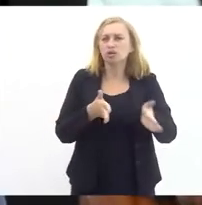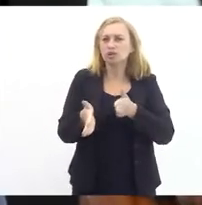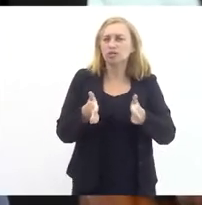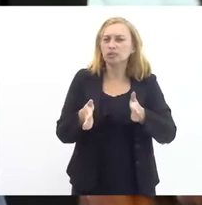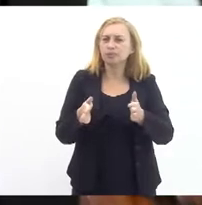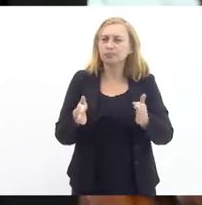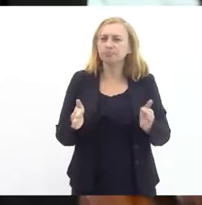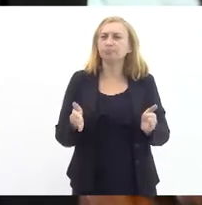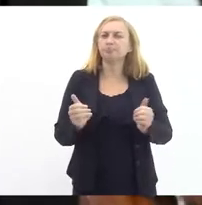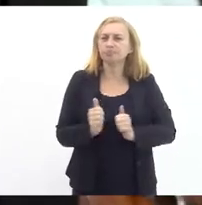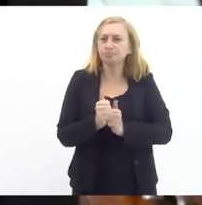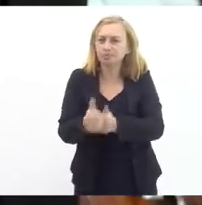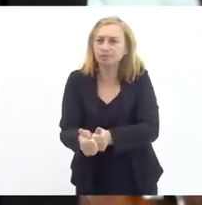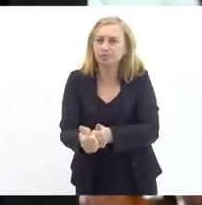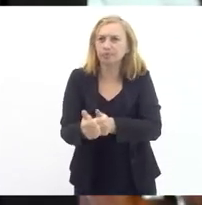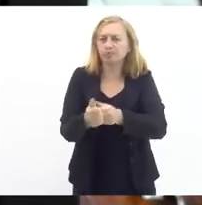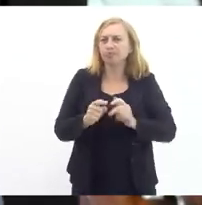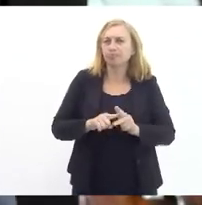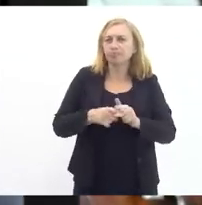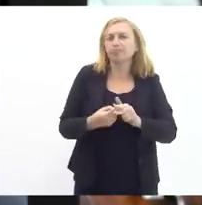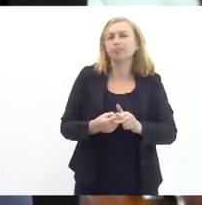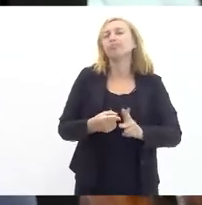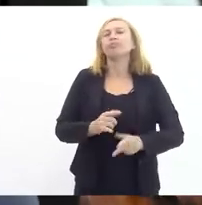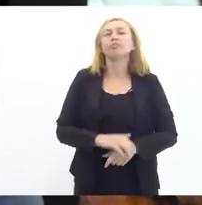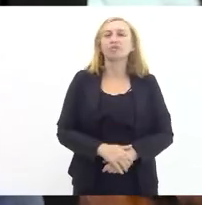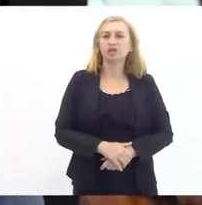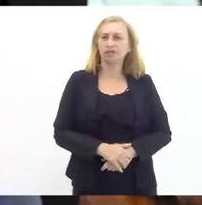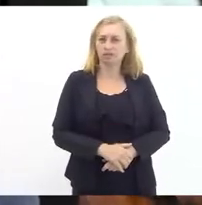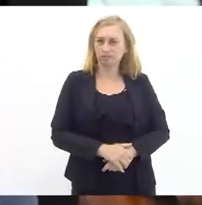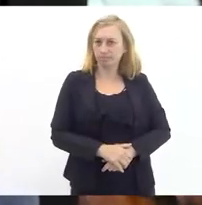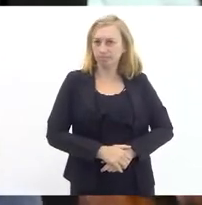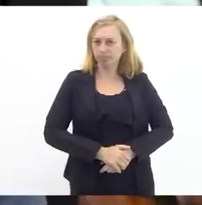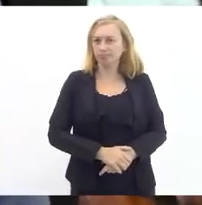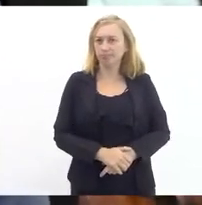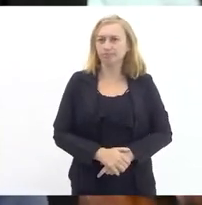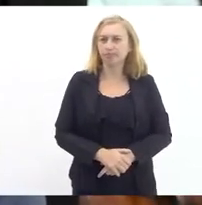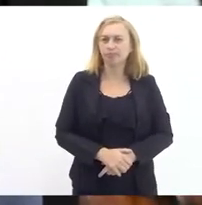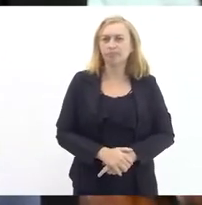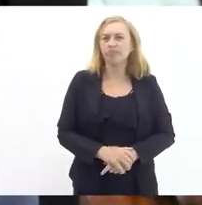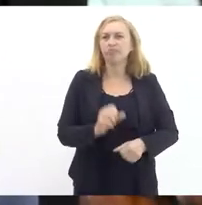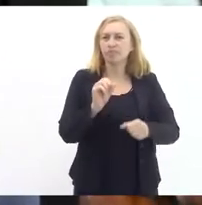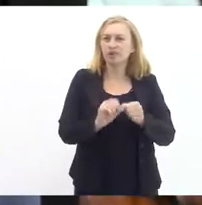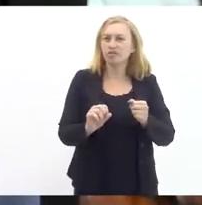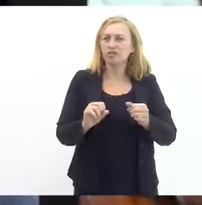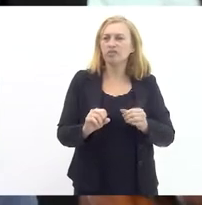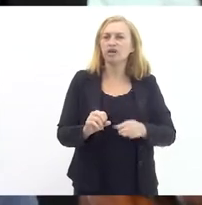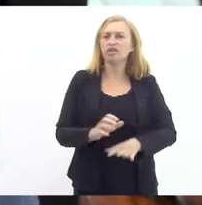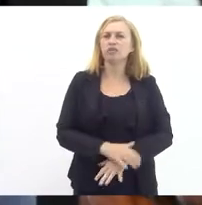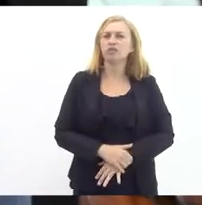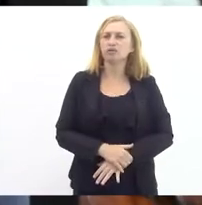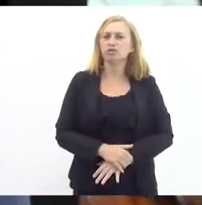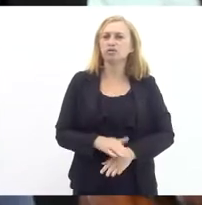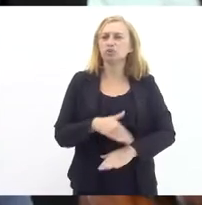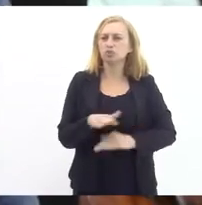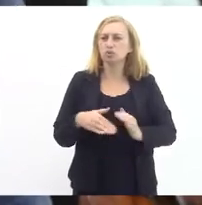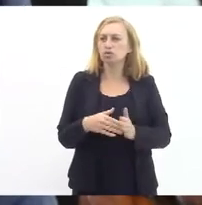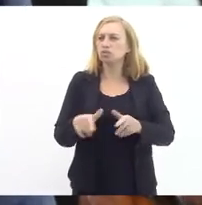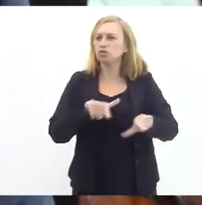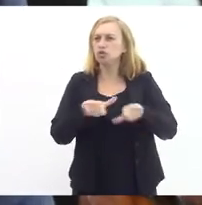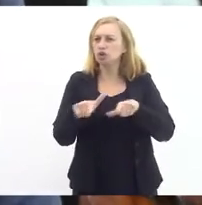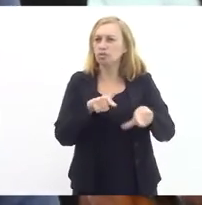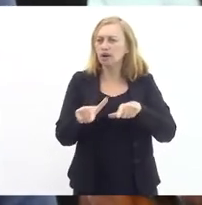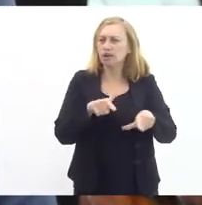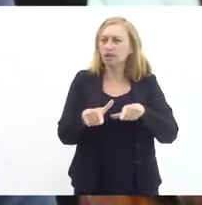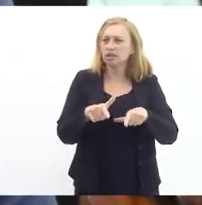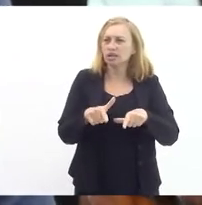campo, no âmbito da minha Câmara Técnica, quanto a realização das rúbricas financeiras no âmbito da Câmara